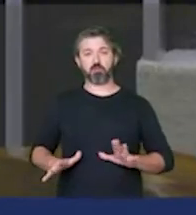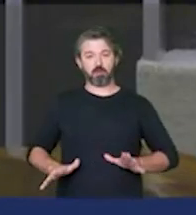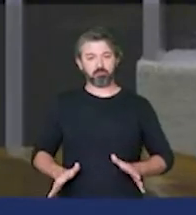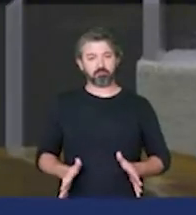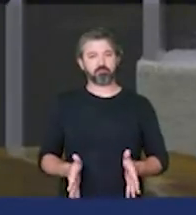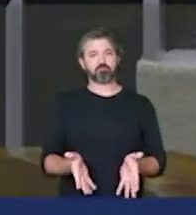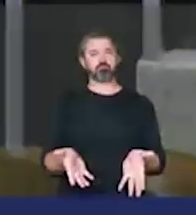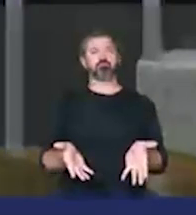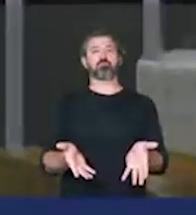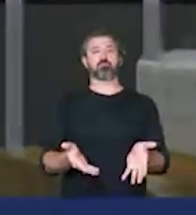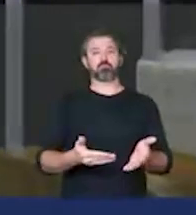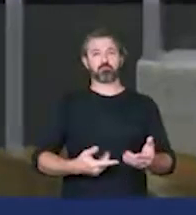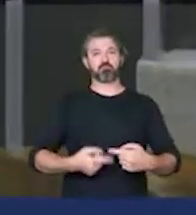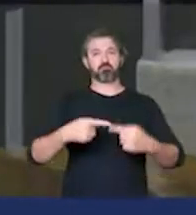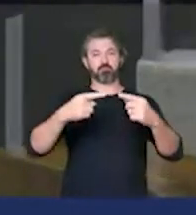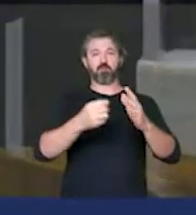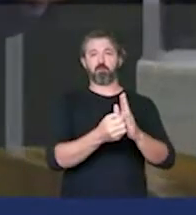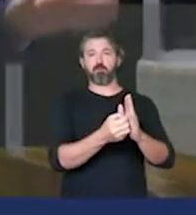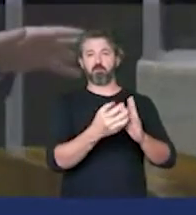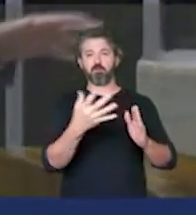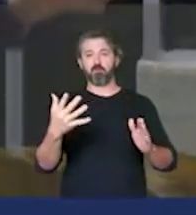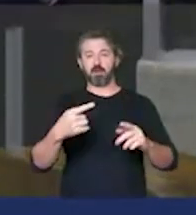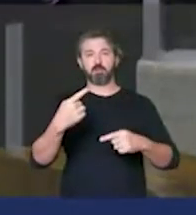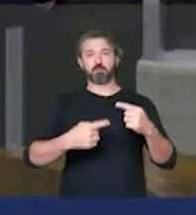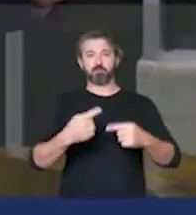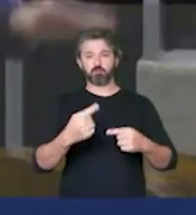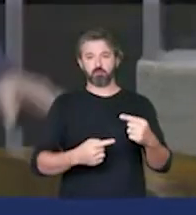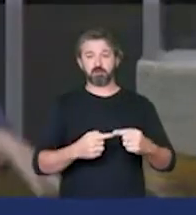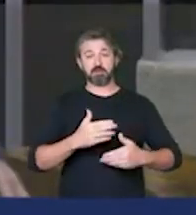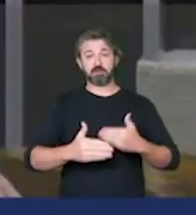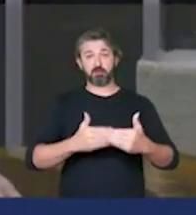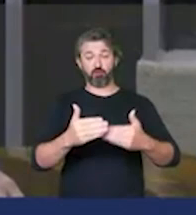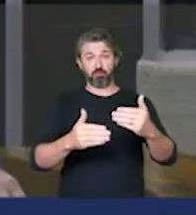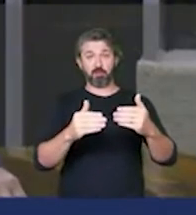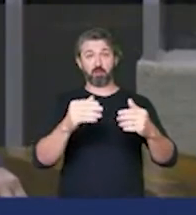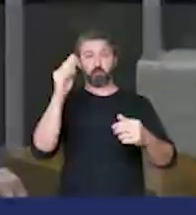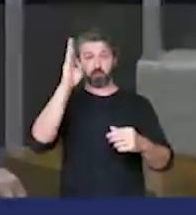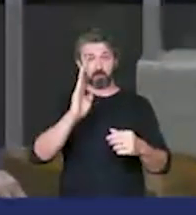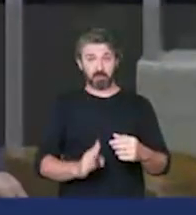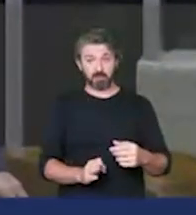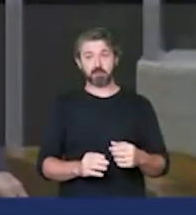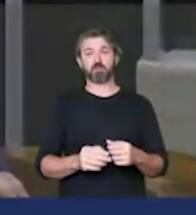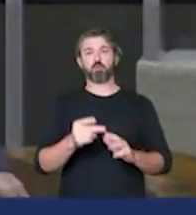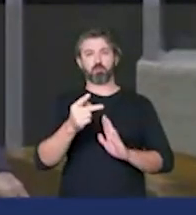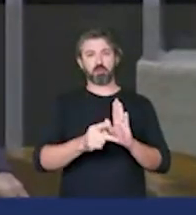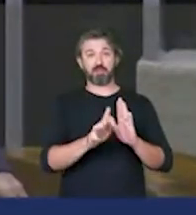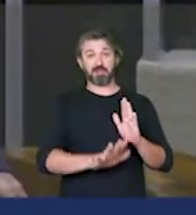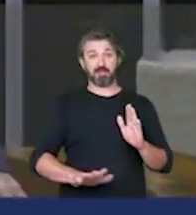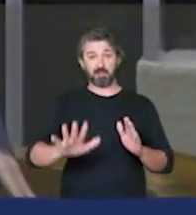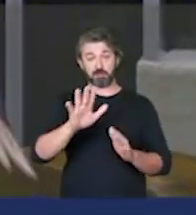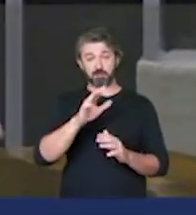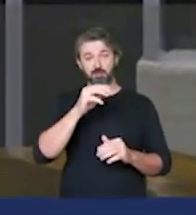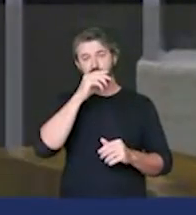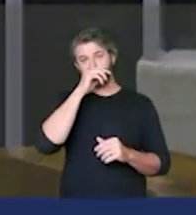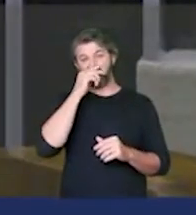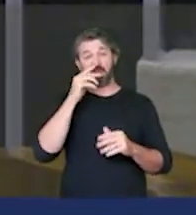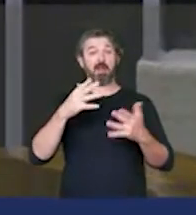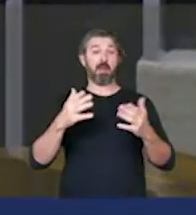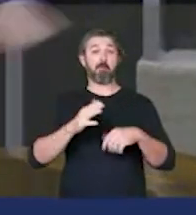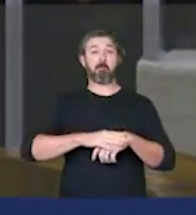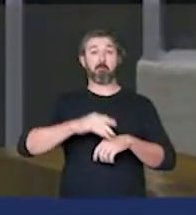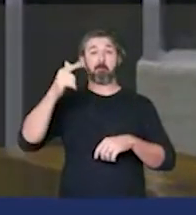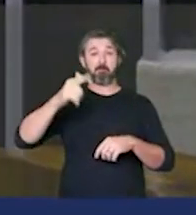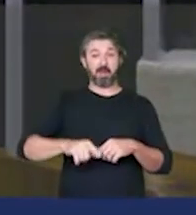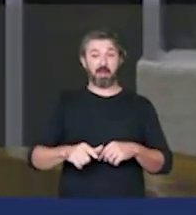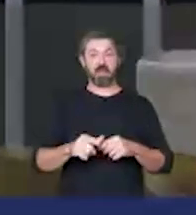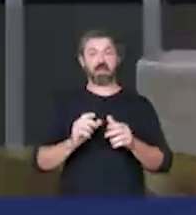para incentivar um conjunto de políticas de desenvolvimento nacional, de um projeto nacional. Aí, quanto mais